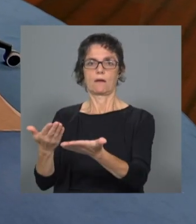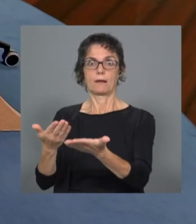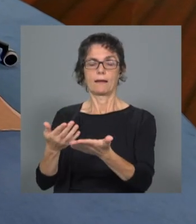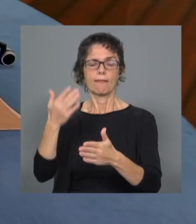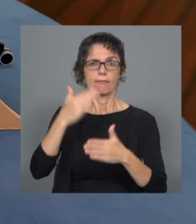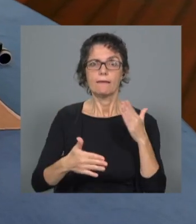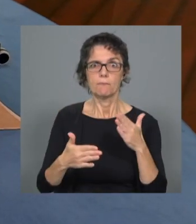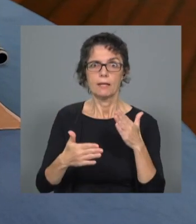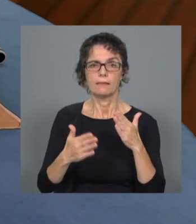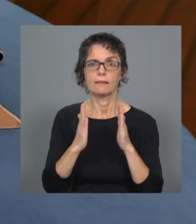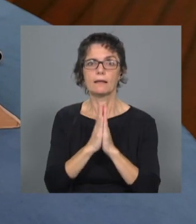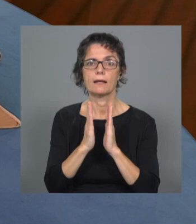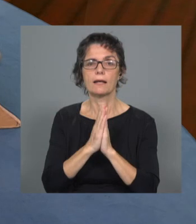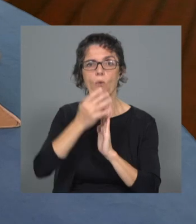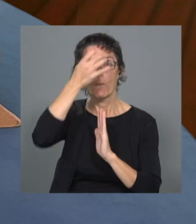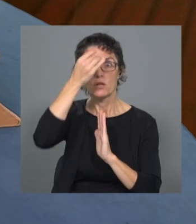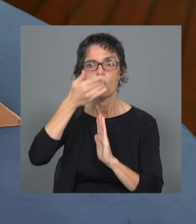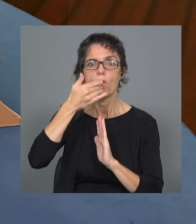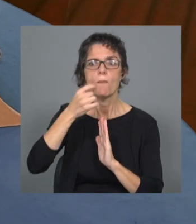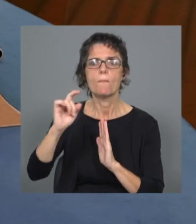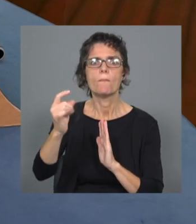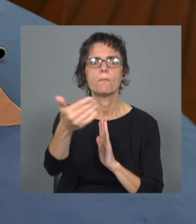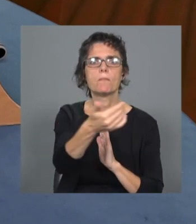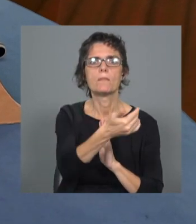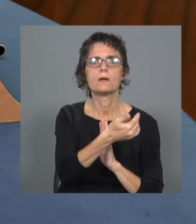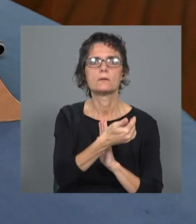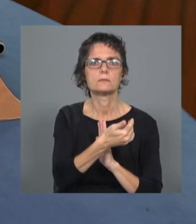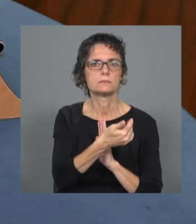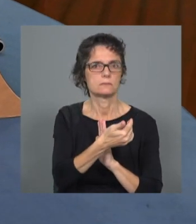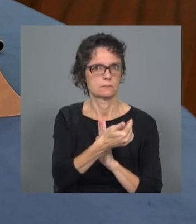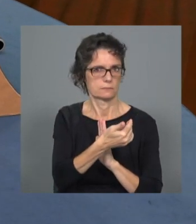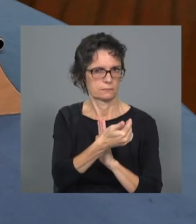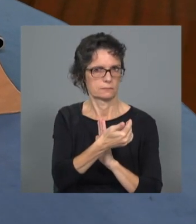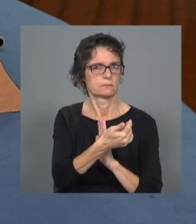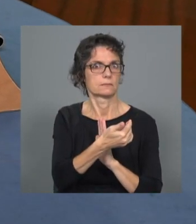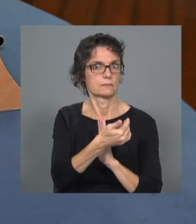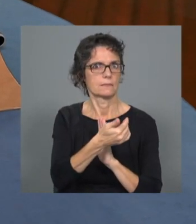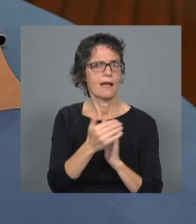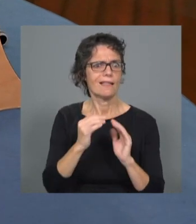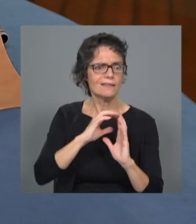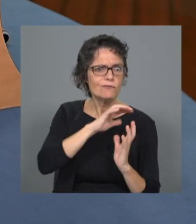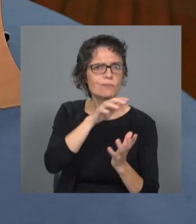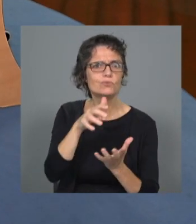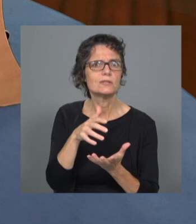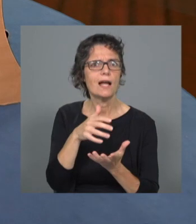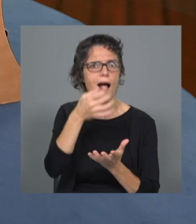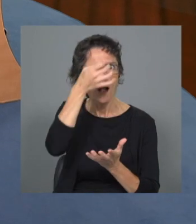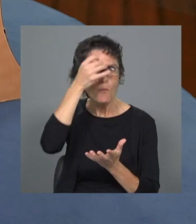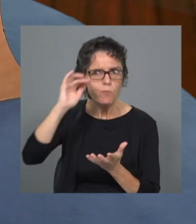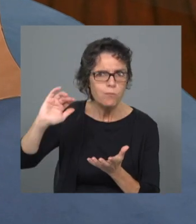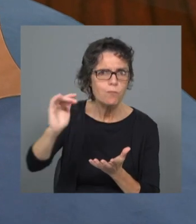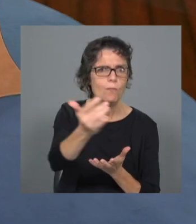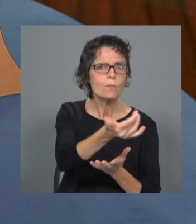mundo, naquilo que alguns já consideraram o maior processo de consulta global alguma vez feito na história da humanidade,